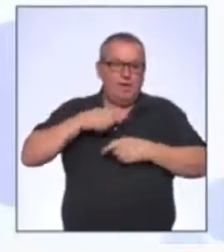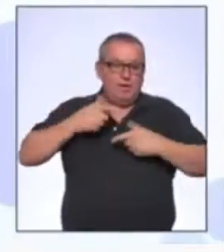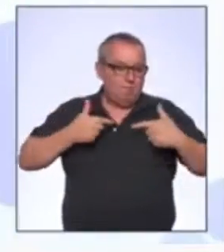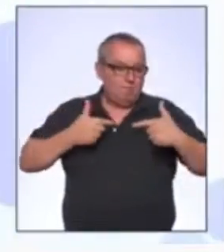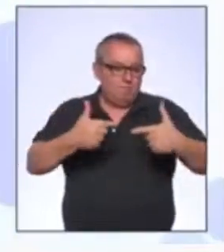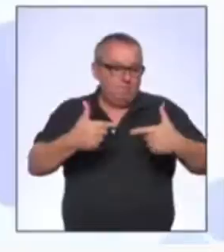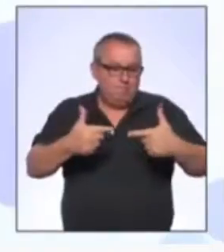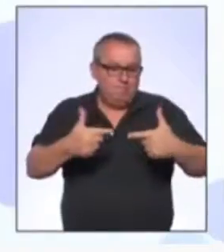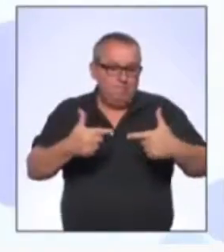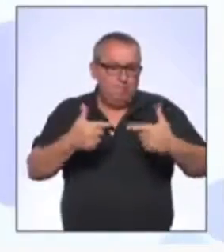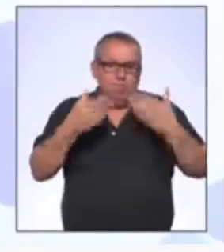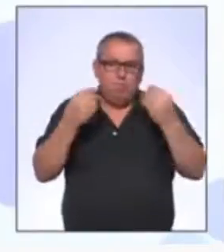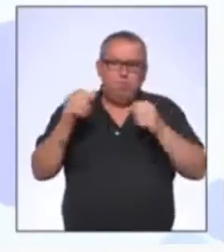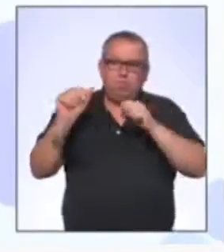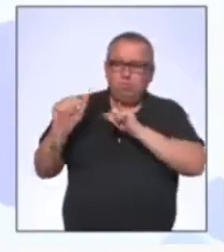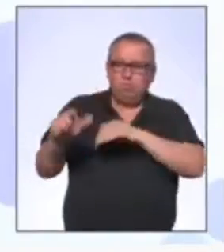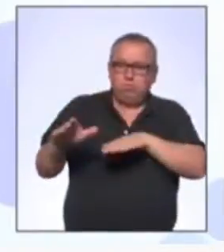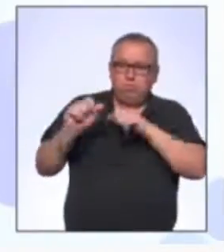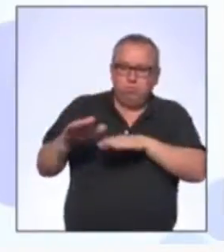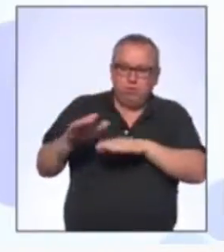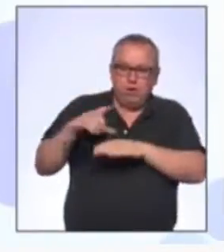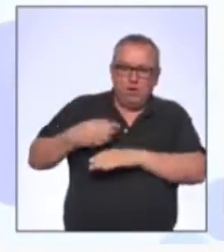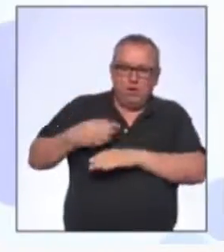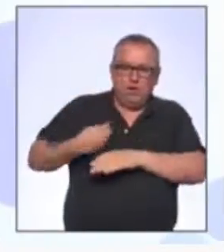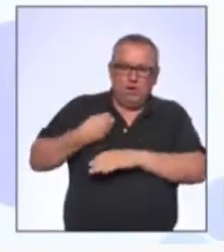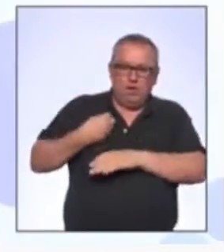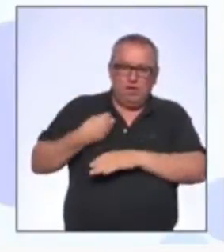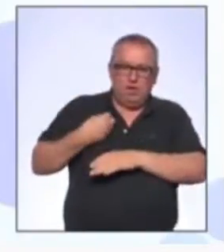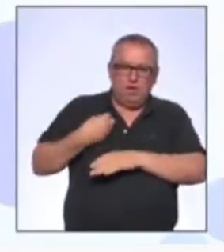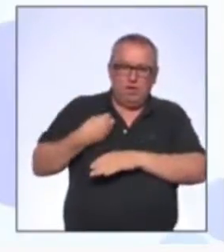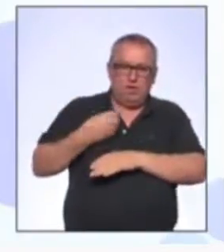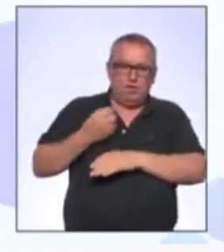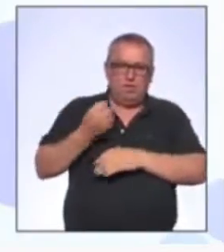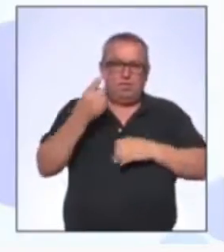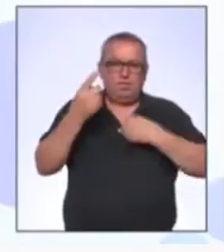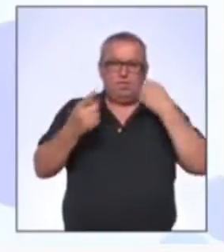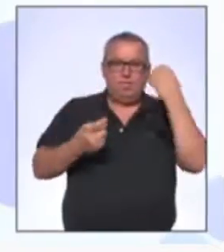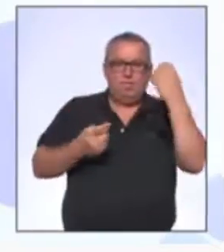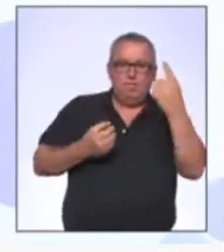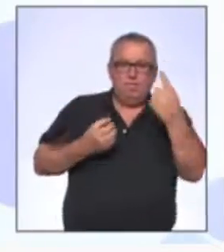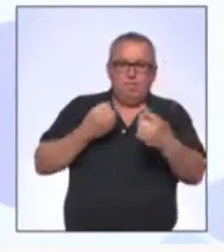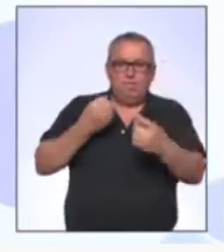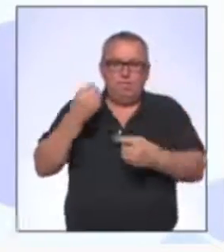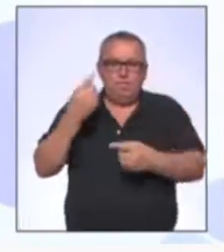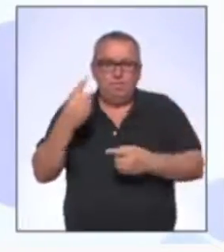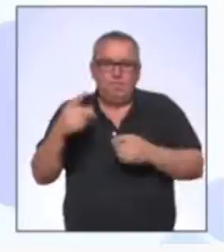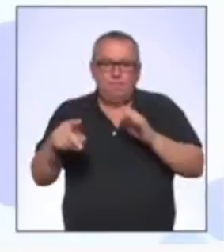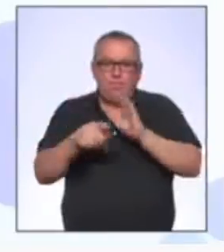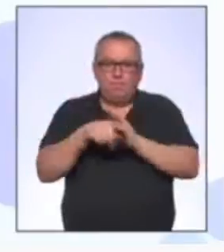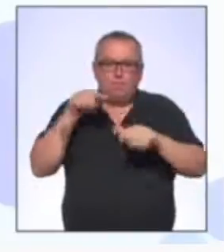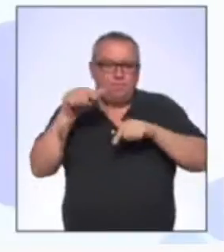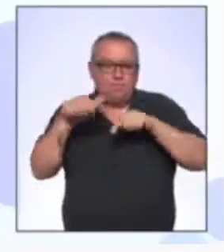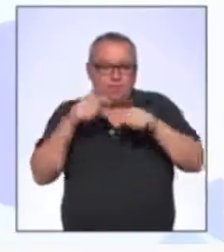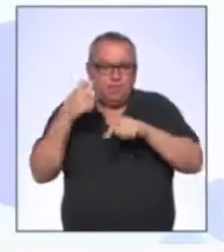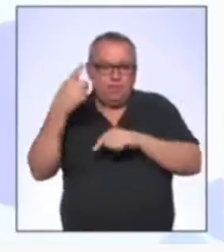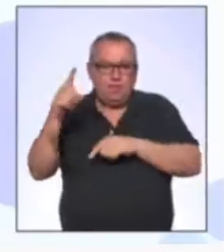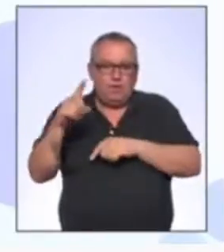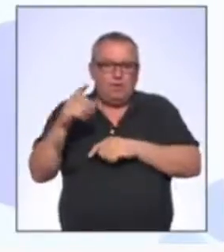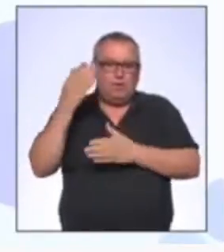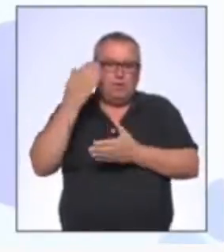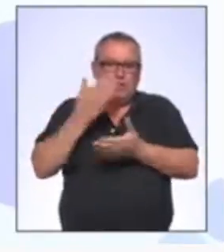a guerra né então muitos soldados os que sobreviveram é alguns eles ou na sua na sua maioria